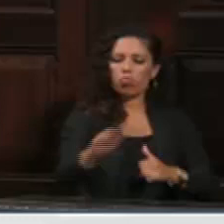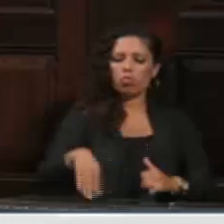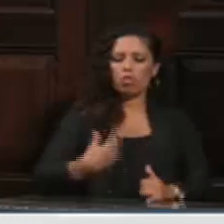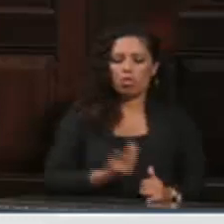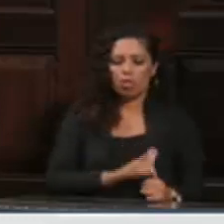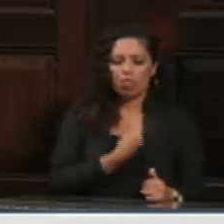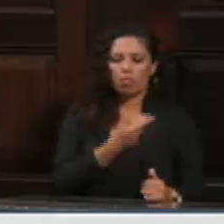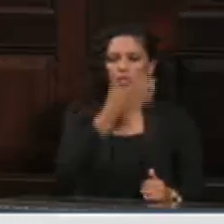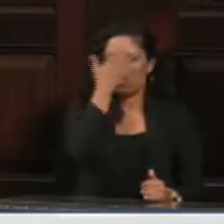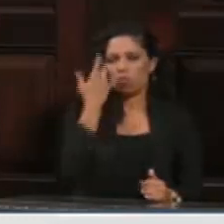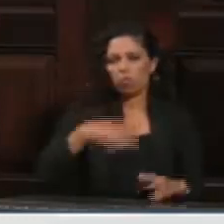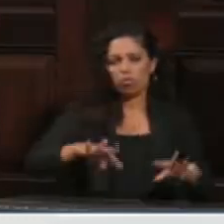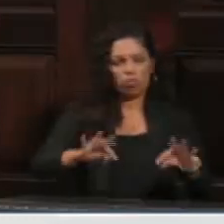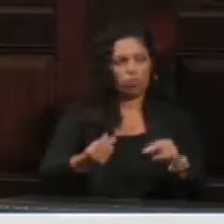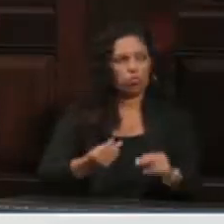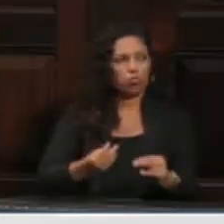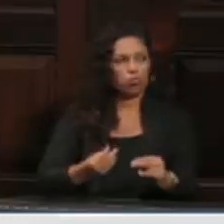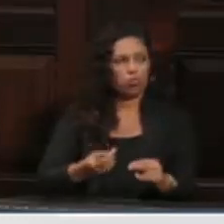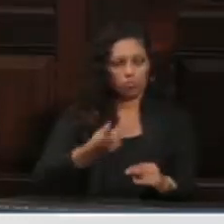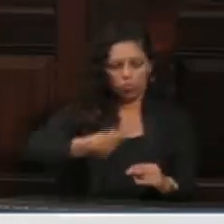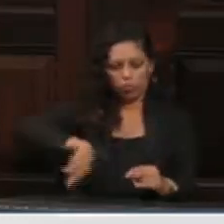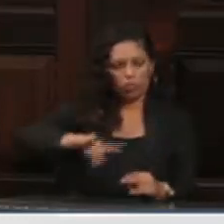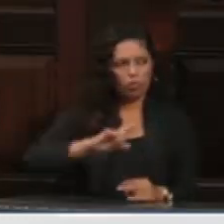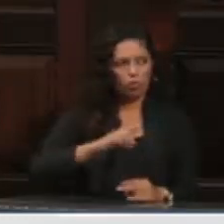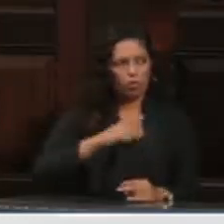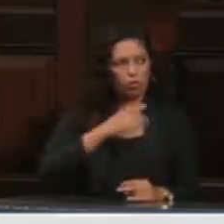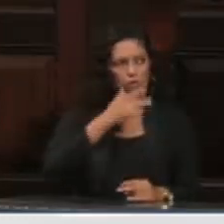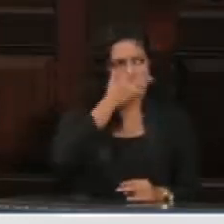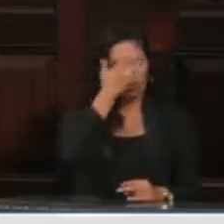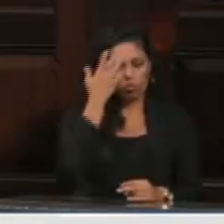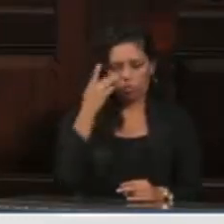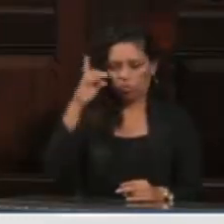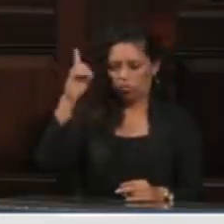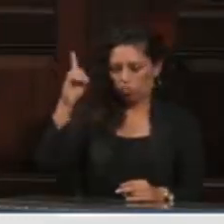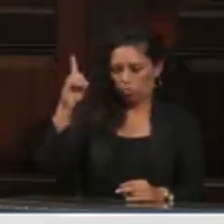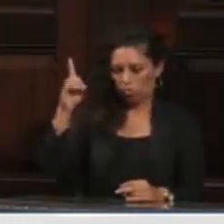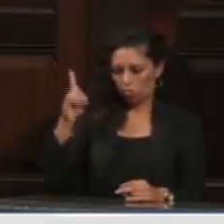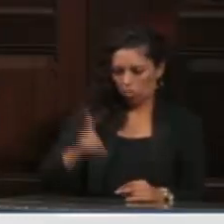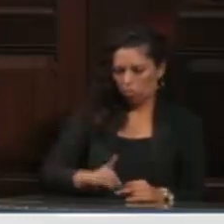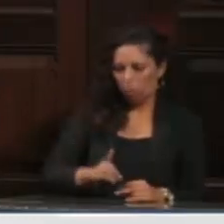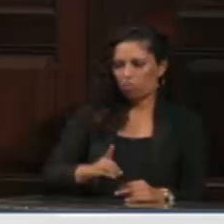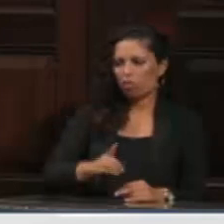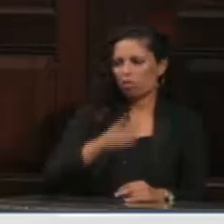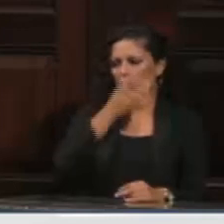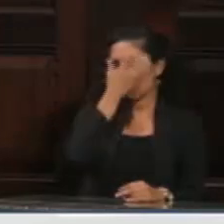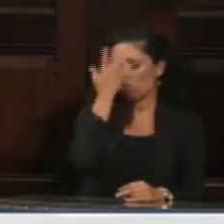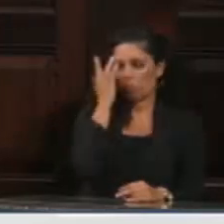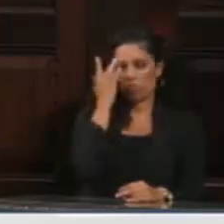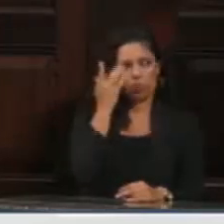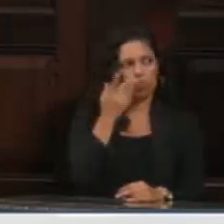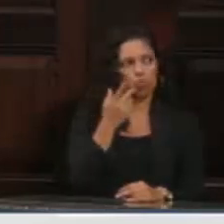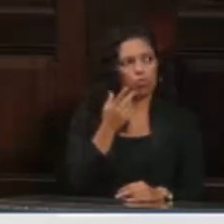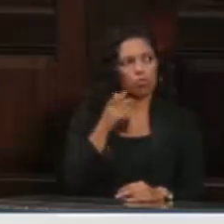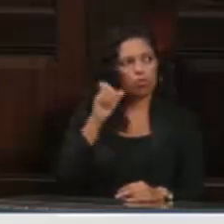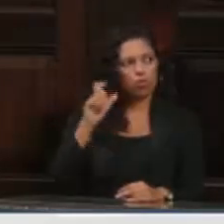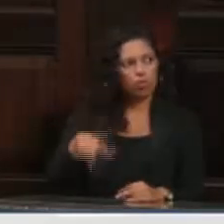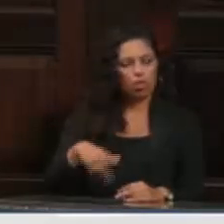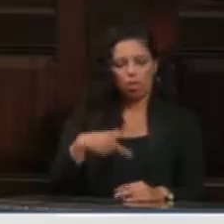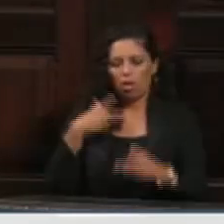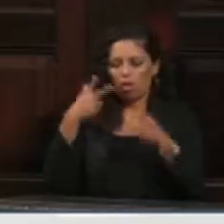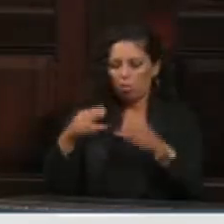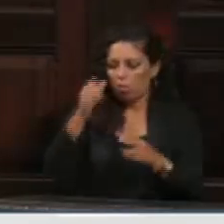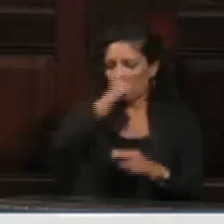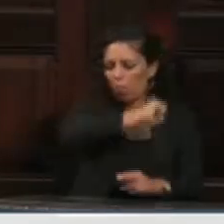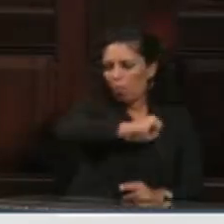e isso, para nós que somos defensoras e defensores de direitos humanos, se constitui um